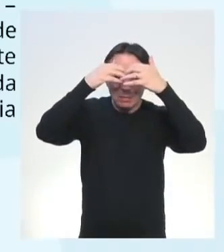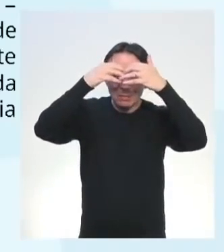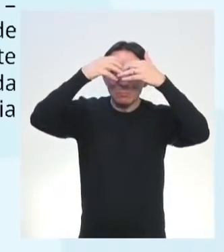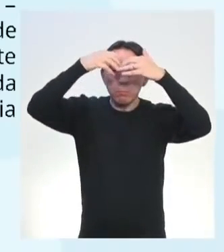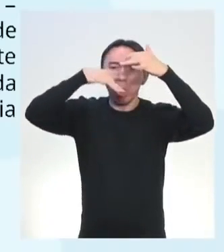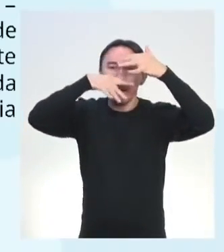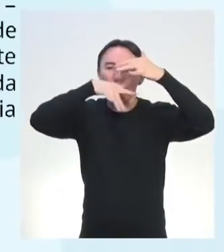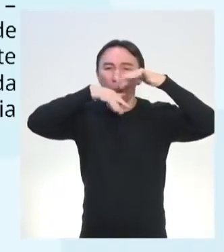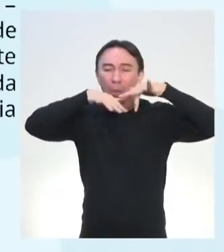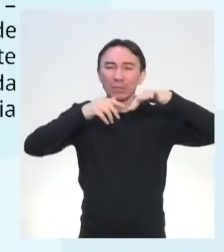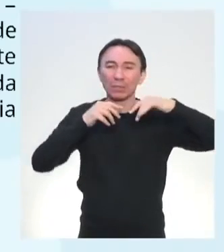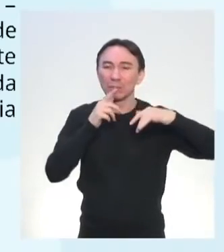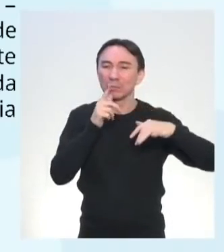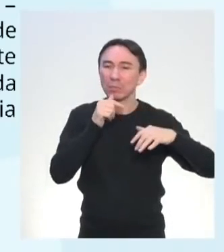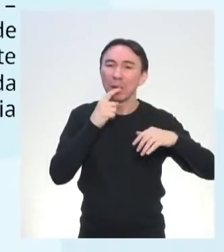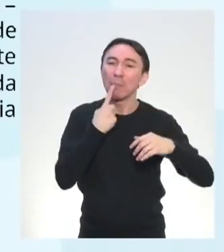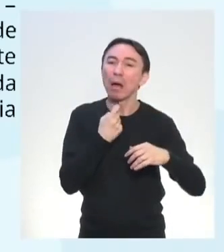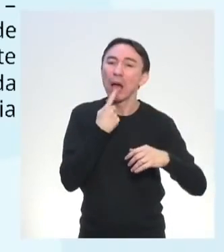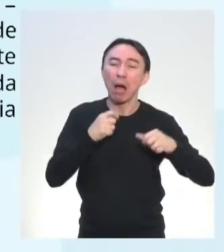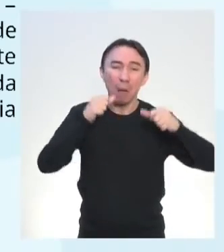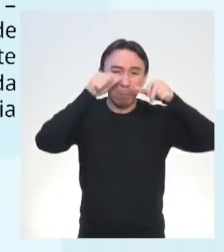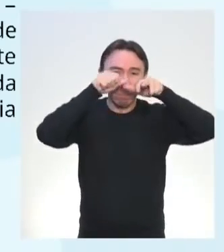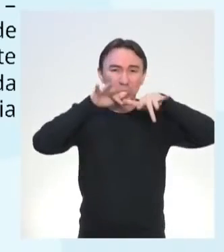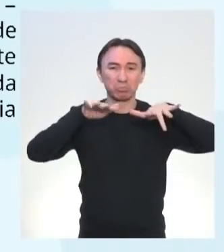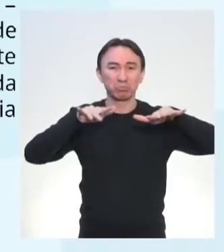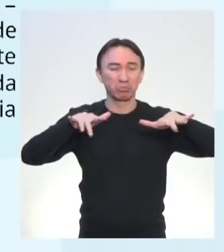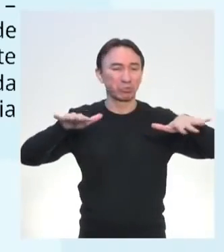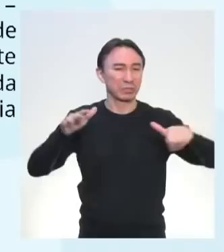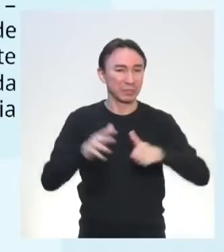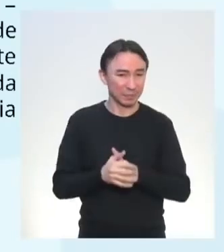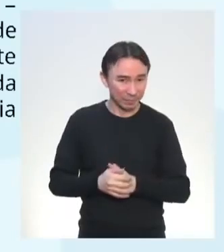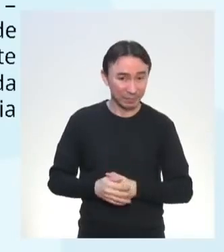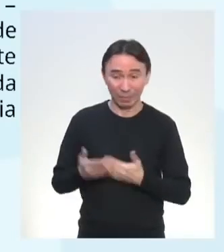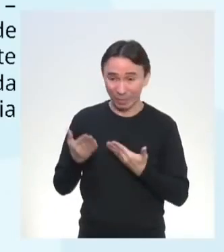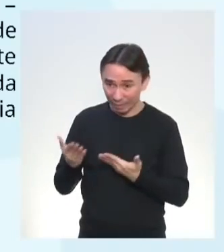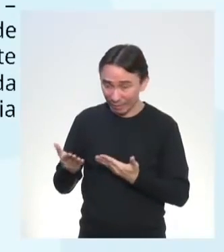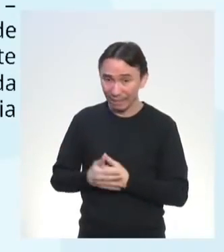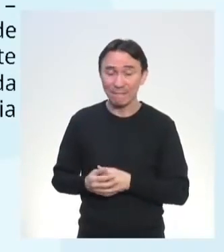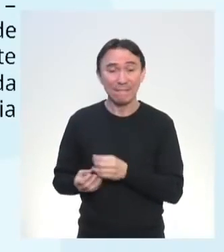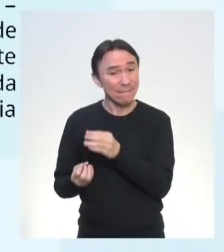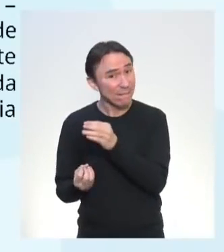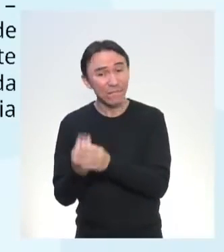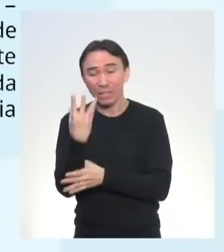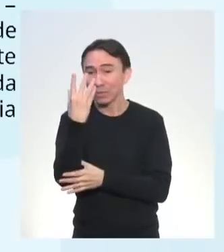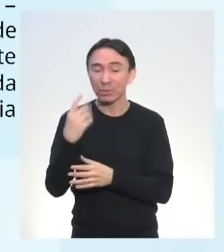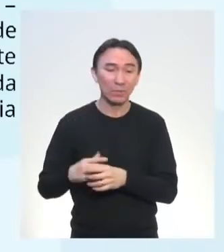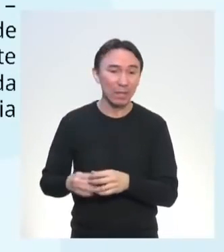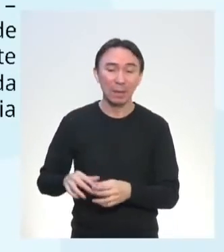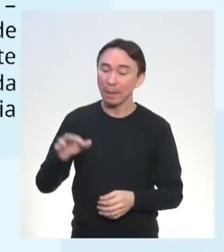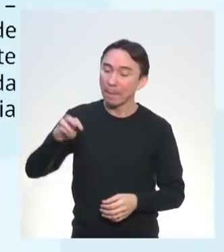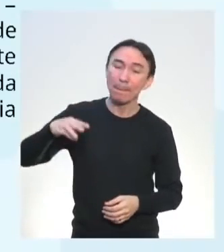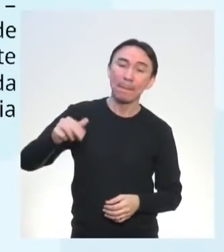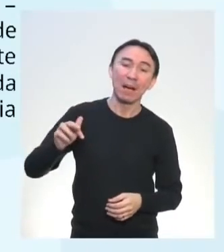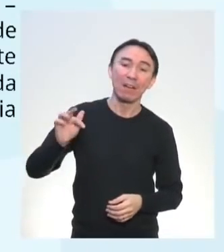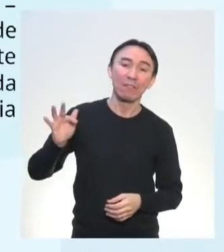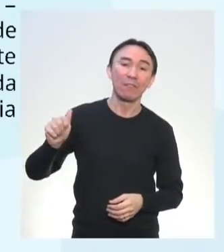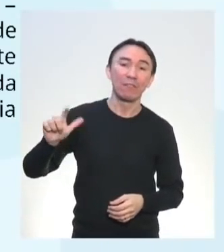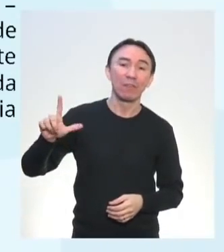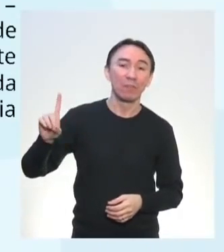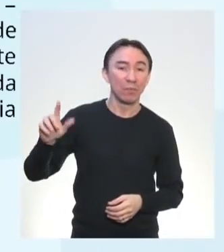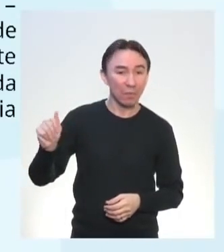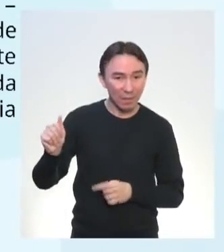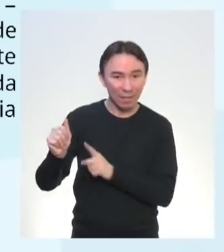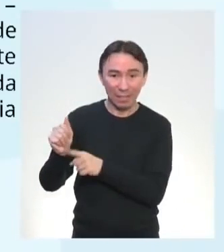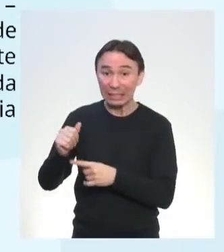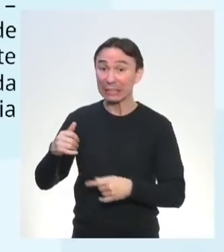cérebro, popularmente conhecido como derrame. Quino é o criador da personagem Mafalda, que completou 56 anos um dia antes da